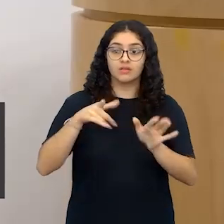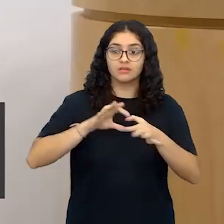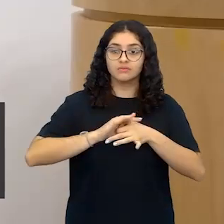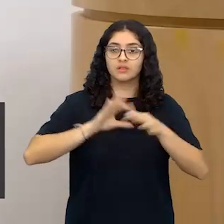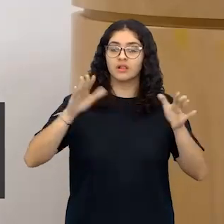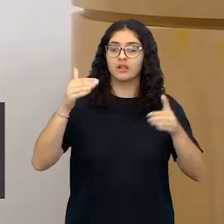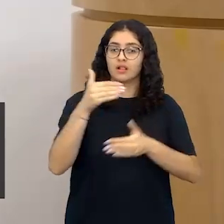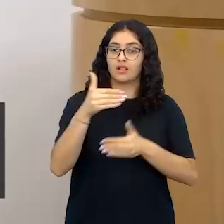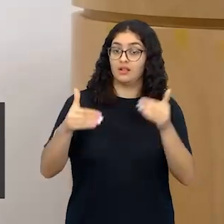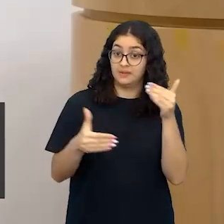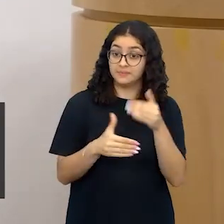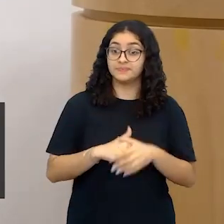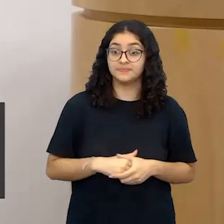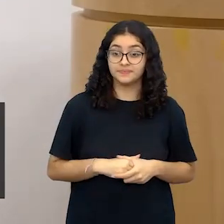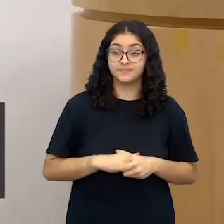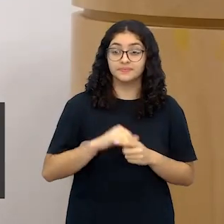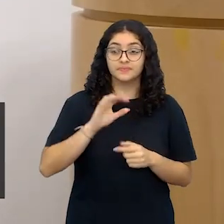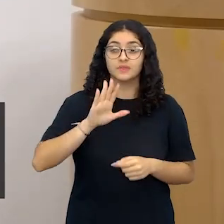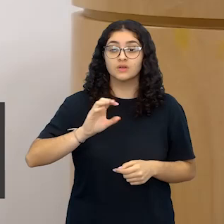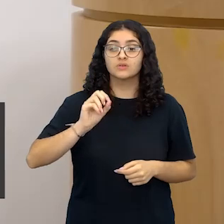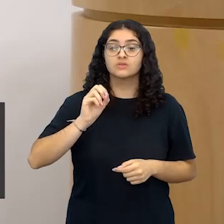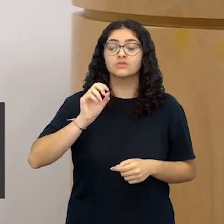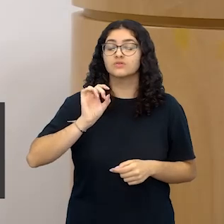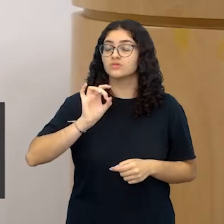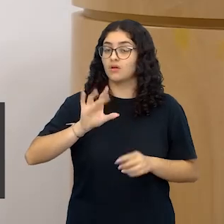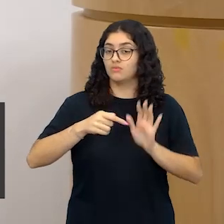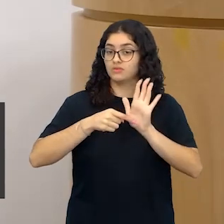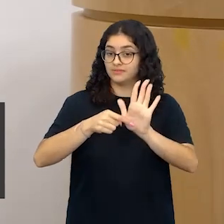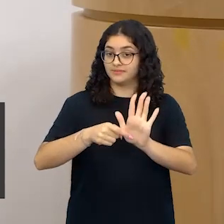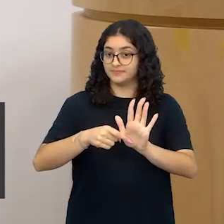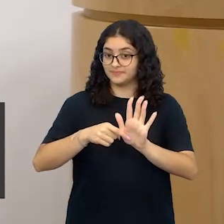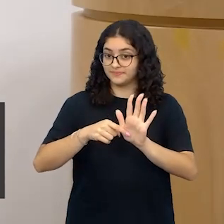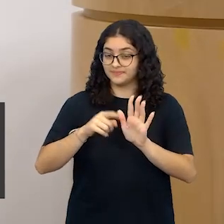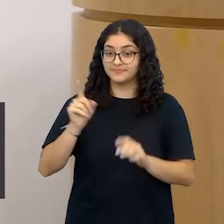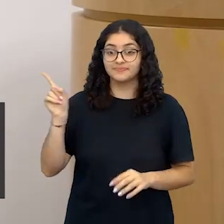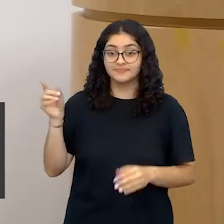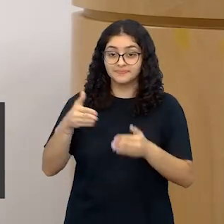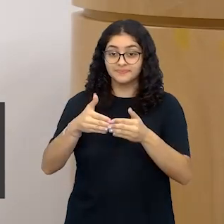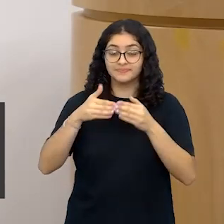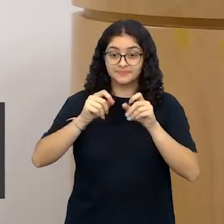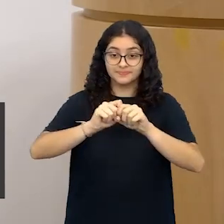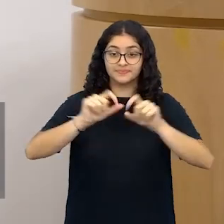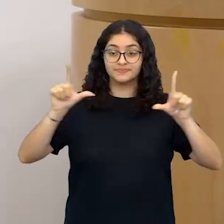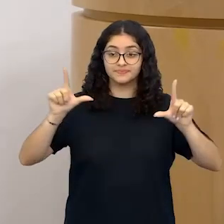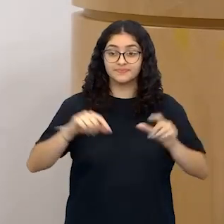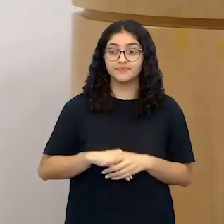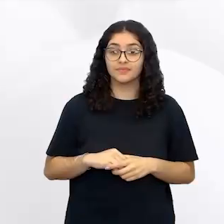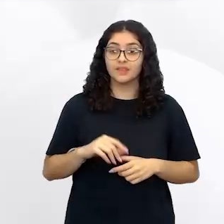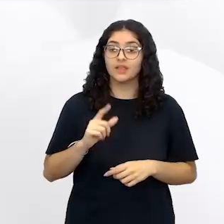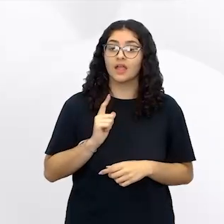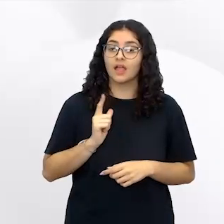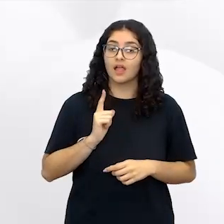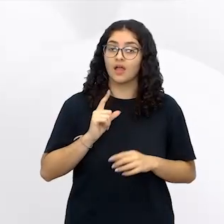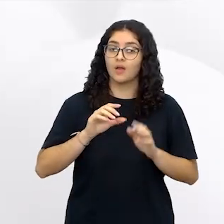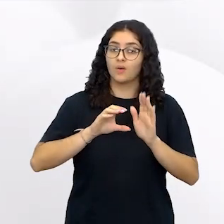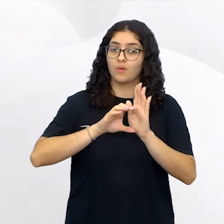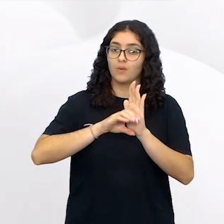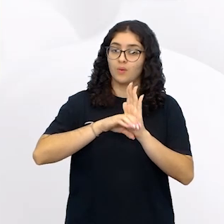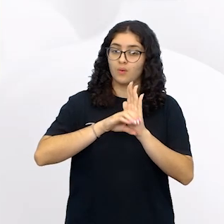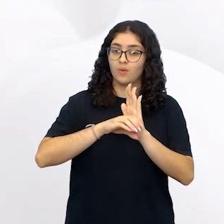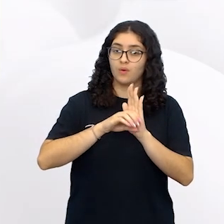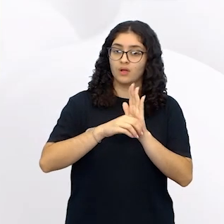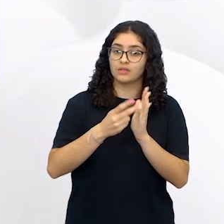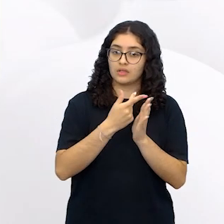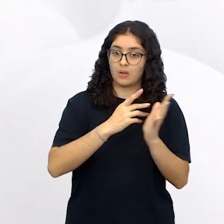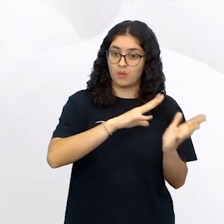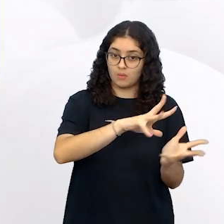nos slides para vocês. Então, eu vou só dar uma amostra. Por favor, põe na tela. Tem aqui conceito de desenho